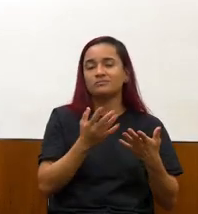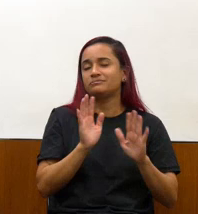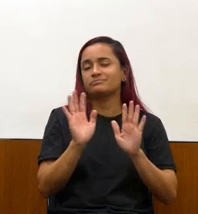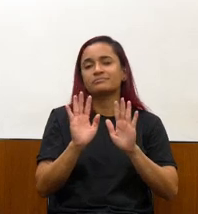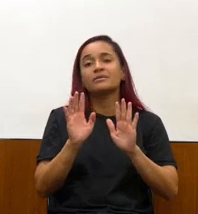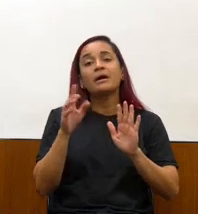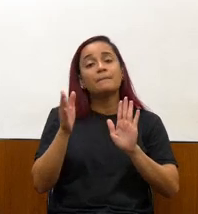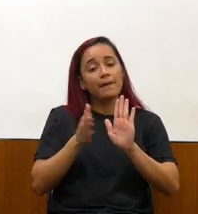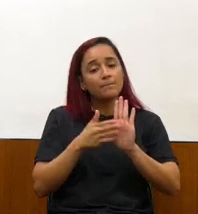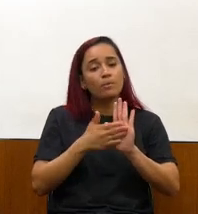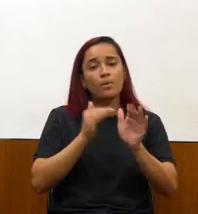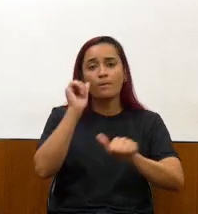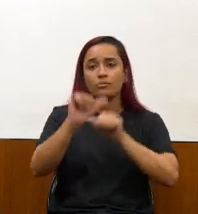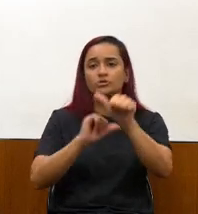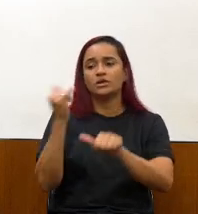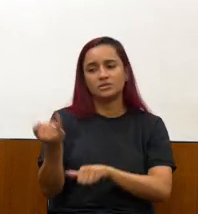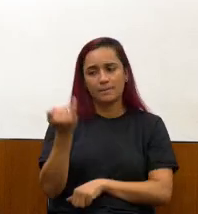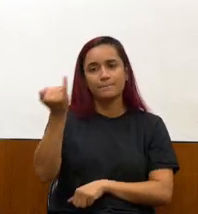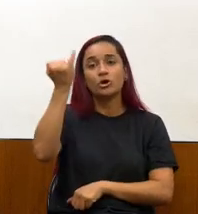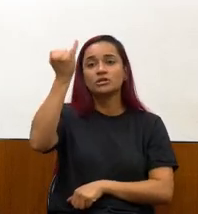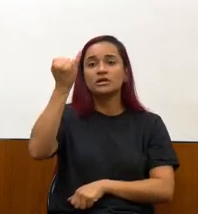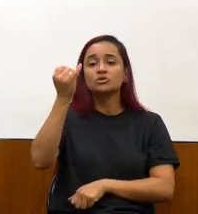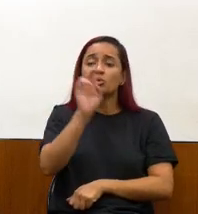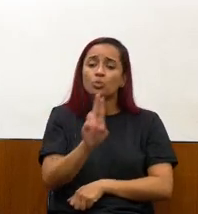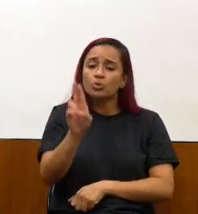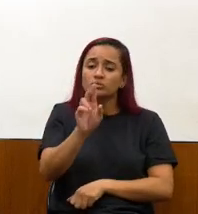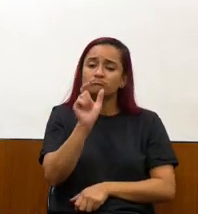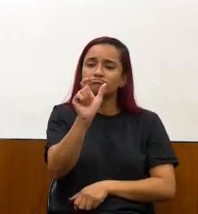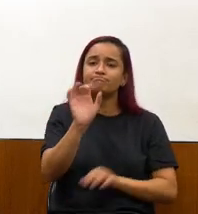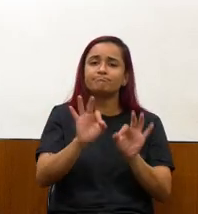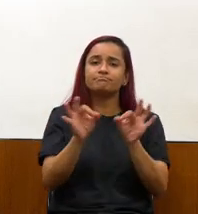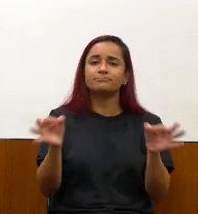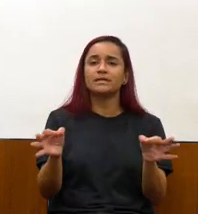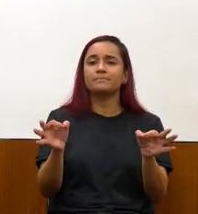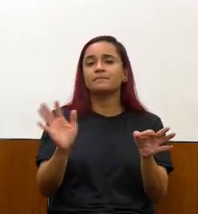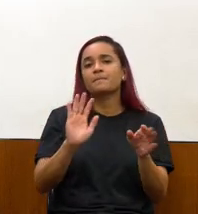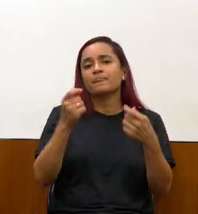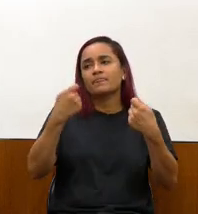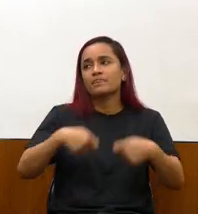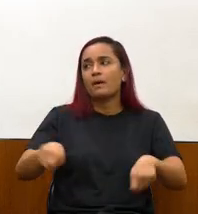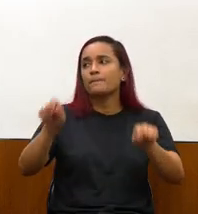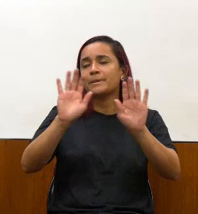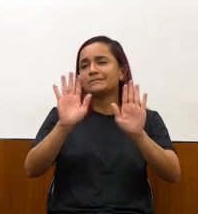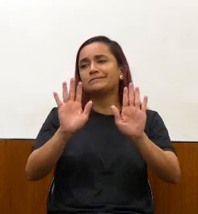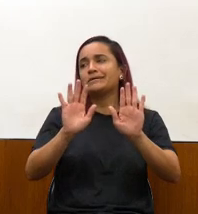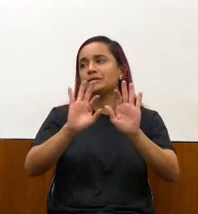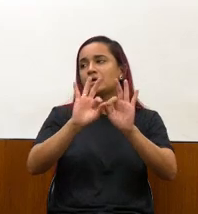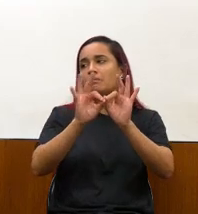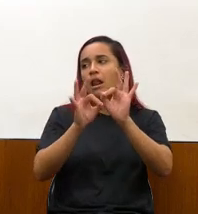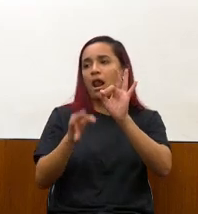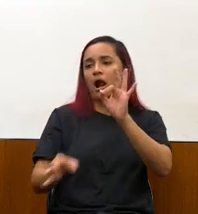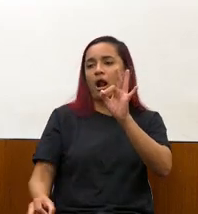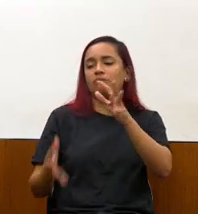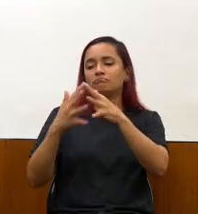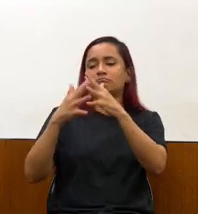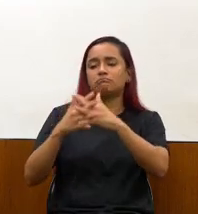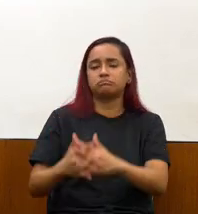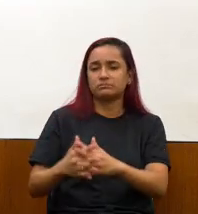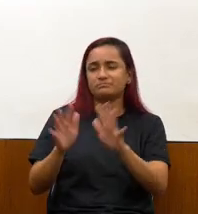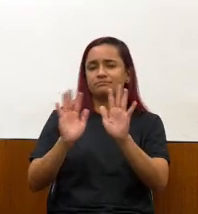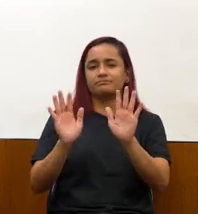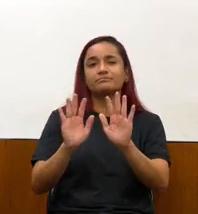utilizar termos que são simples, a gente não precisa rebuscar. Quanto mais direto possível, dentro de normas claras da